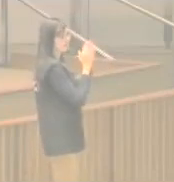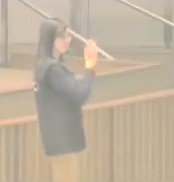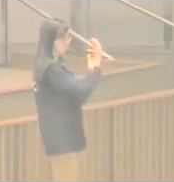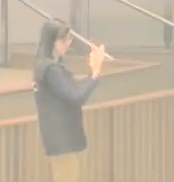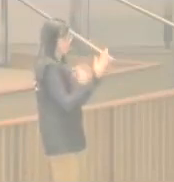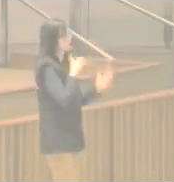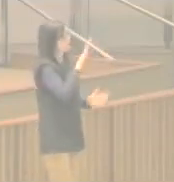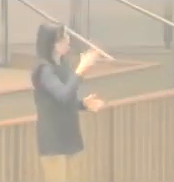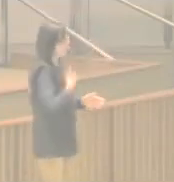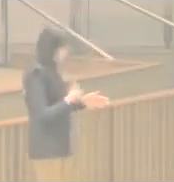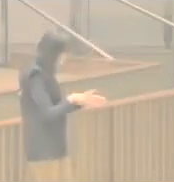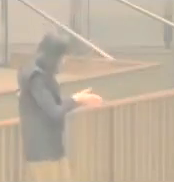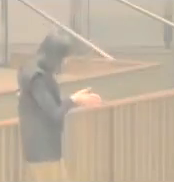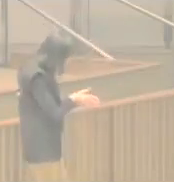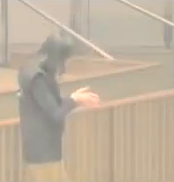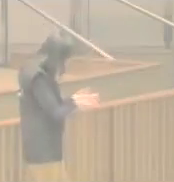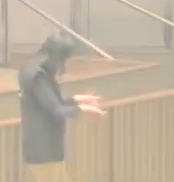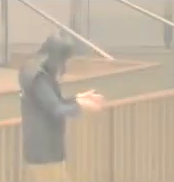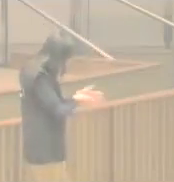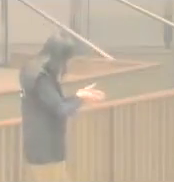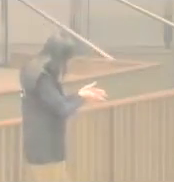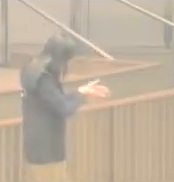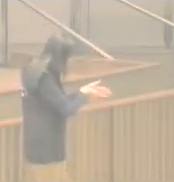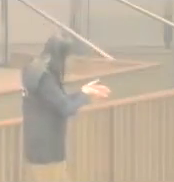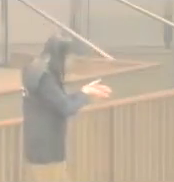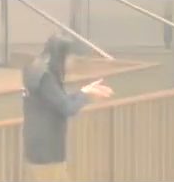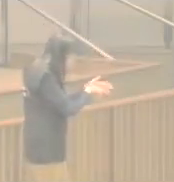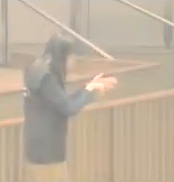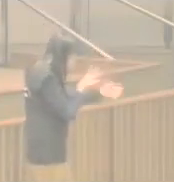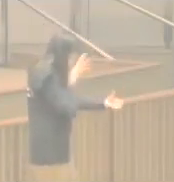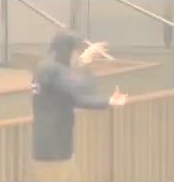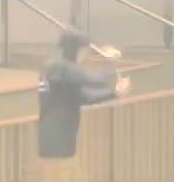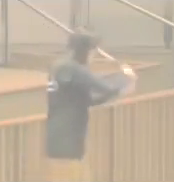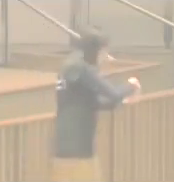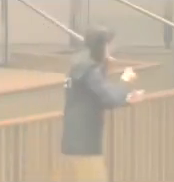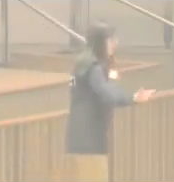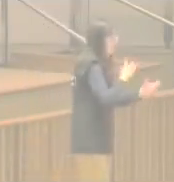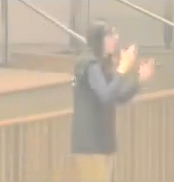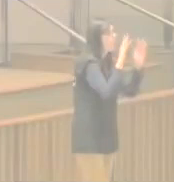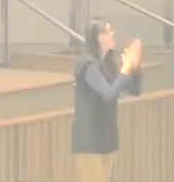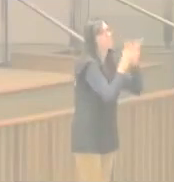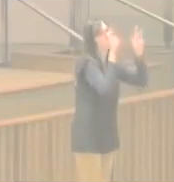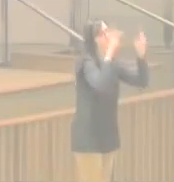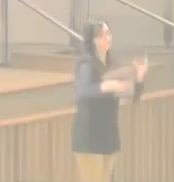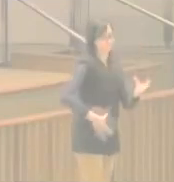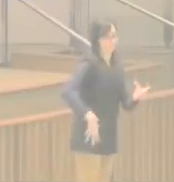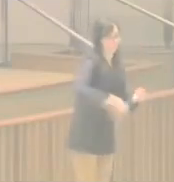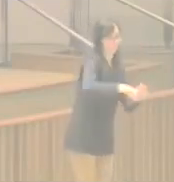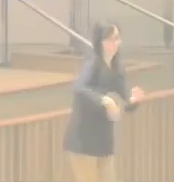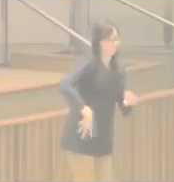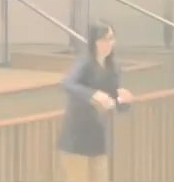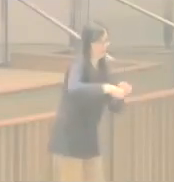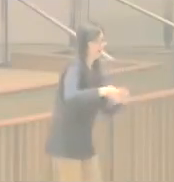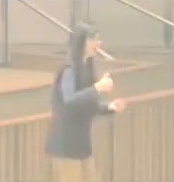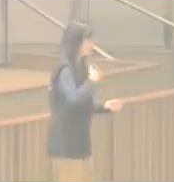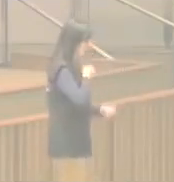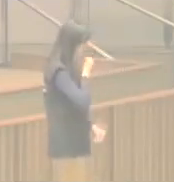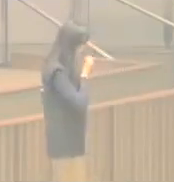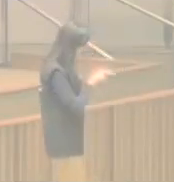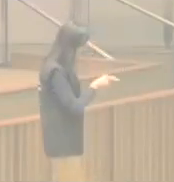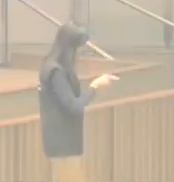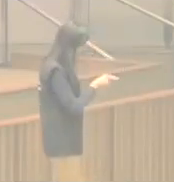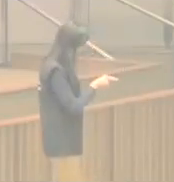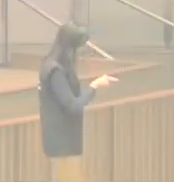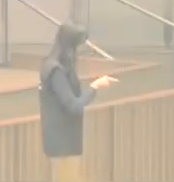busquei essa oração aqui, aquilo que está na Septuaginta, nesses apêndices, e tentei colocar numa forma que a gente